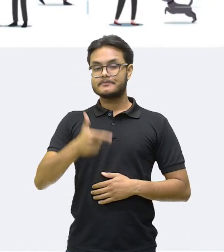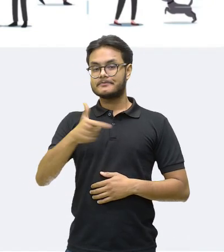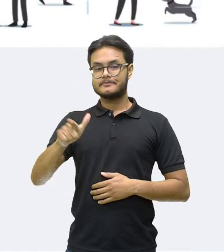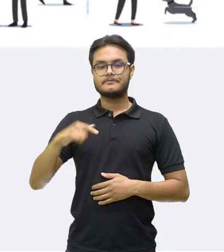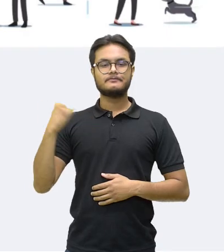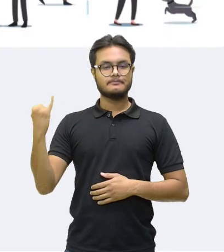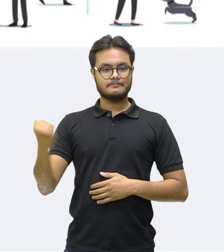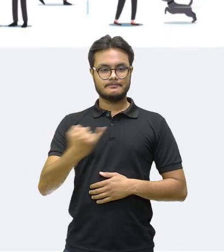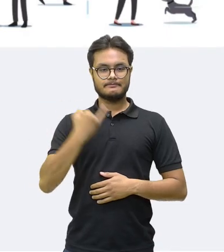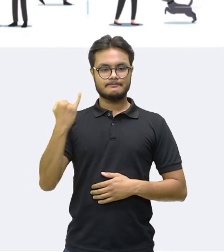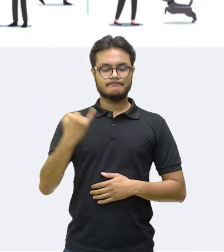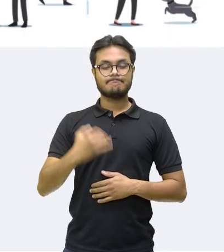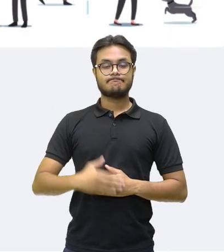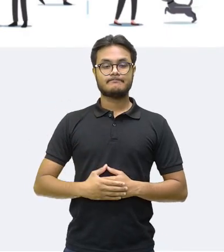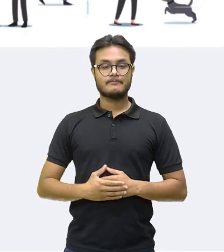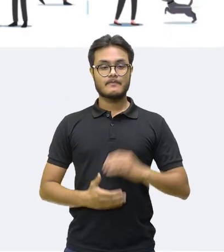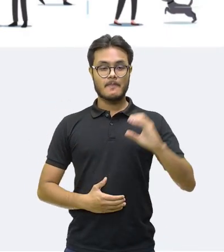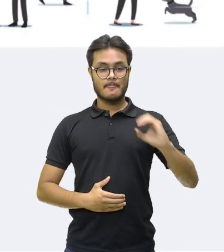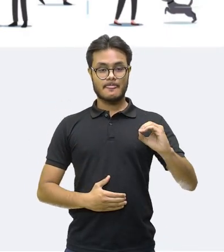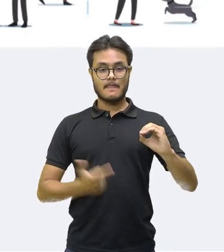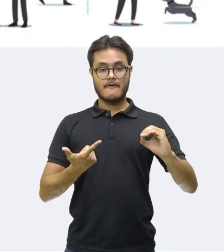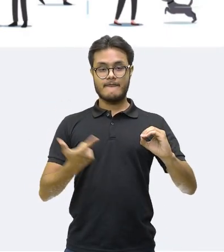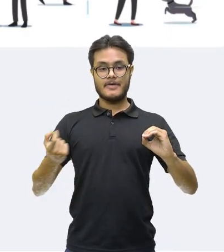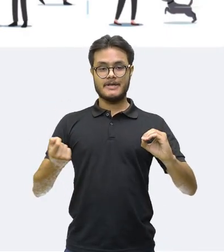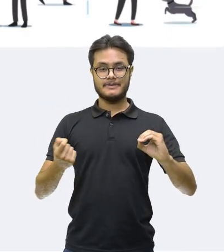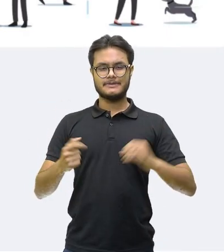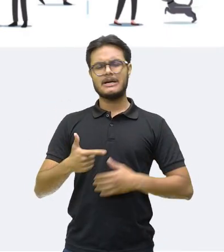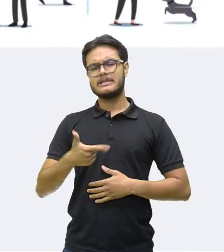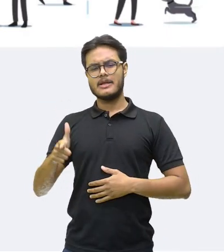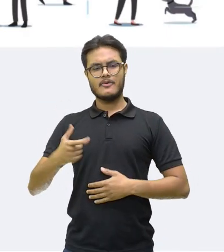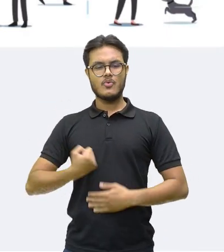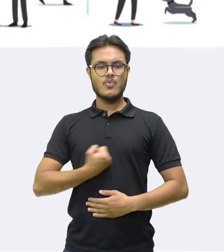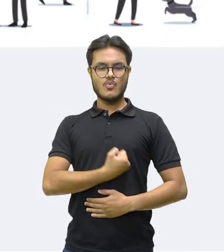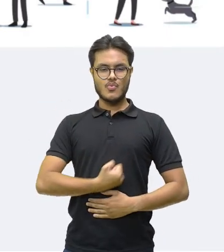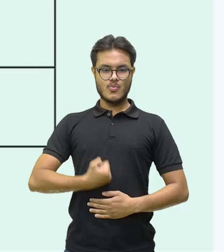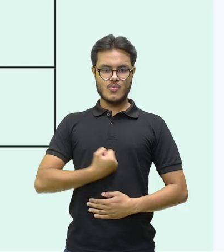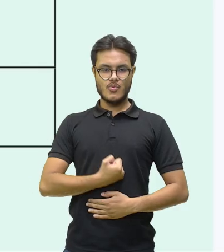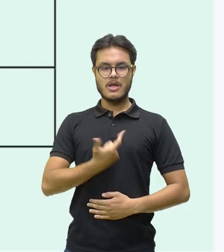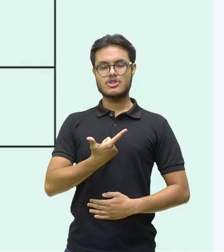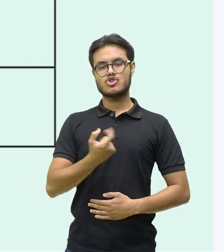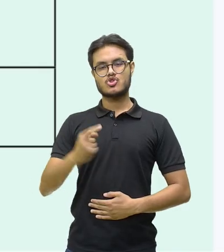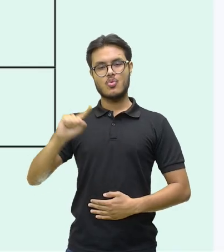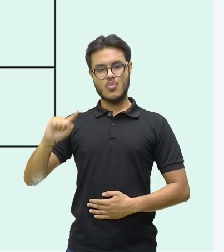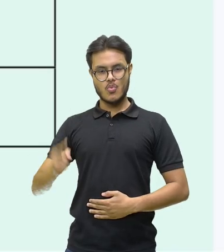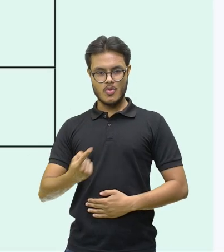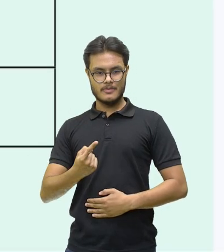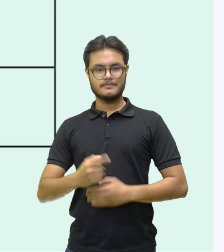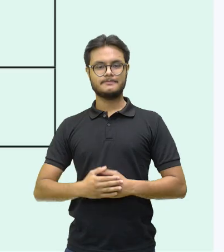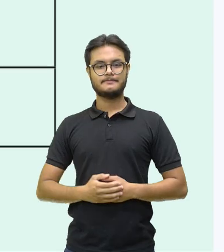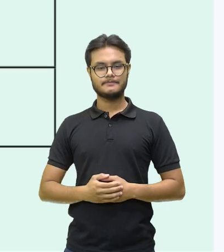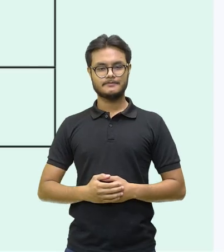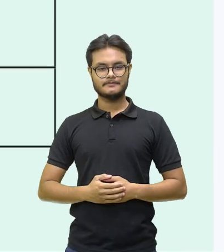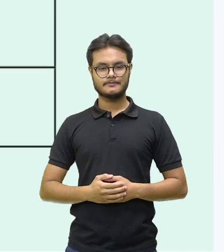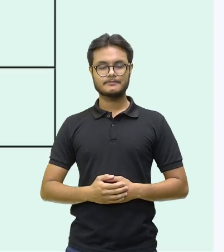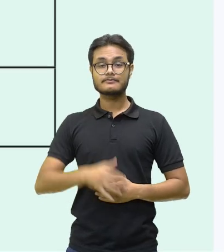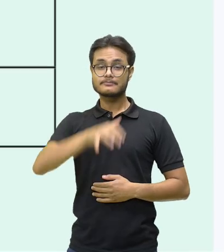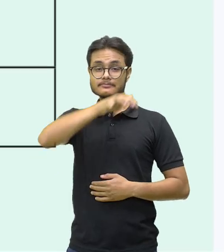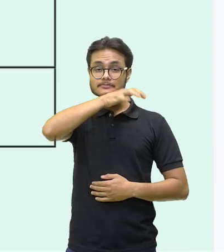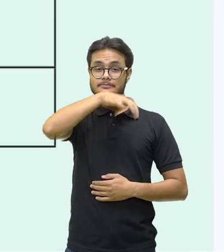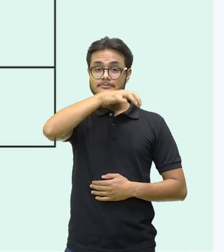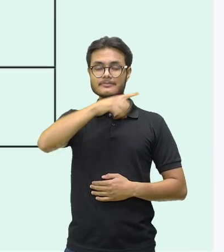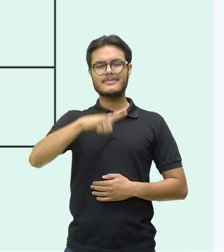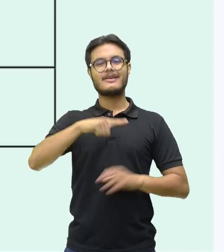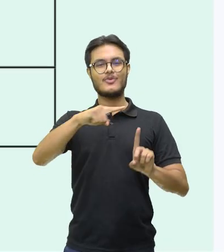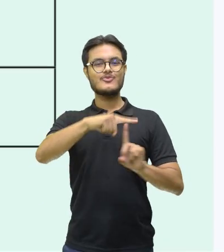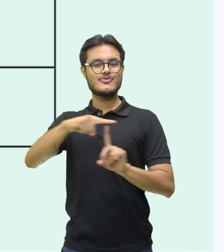os infrações de 0 a 20, aí depois tem os ultrassons a partir de 2000. Aí um detalhe interessante, né, que para cada animal você tem